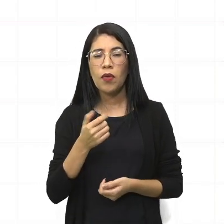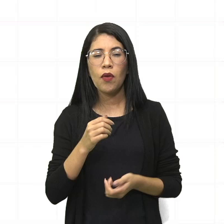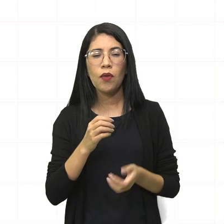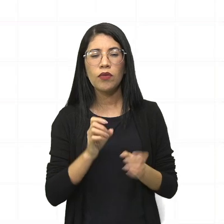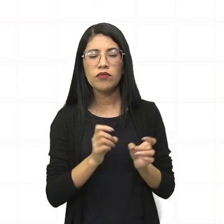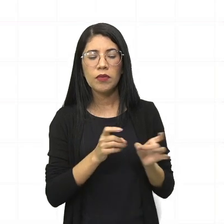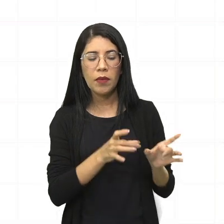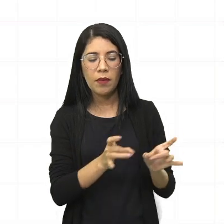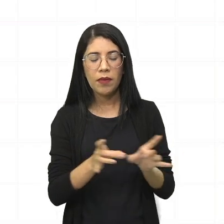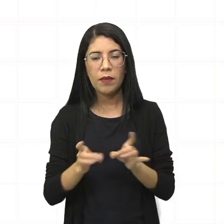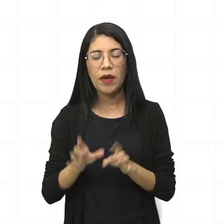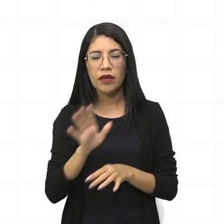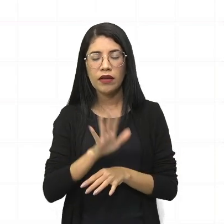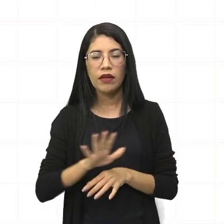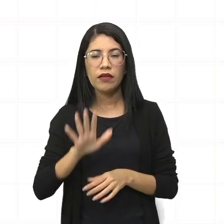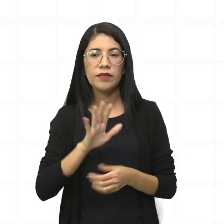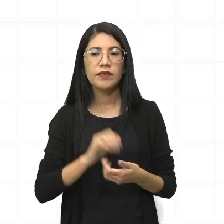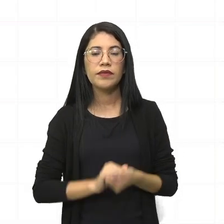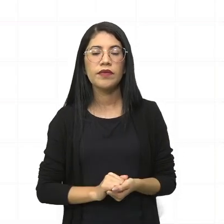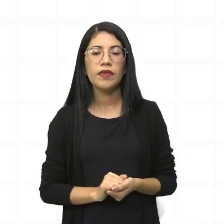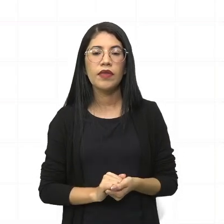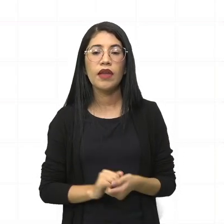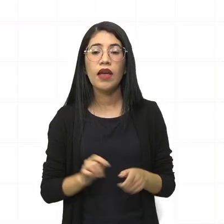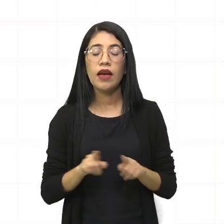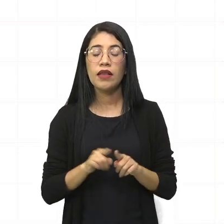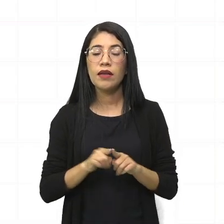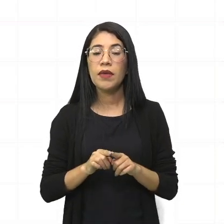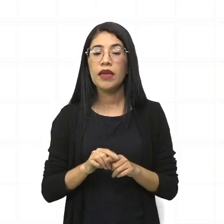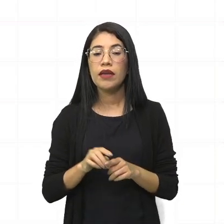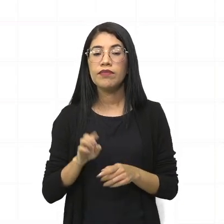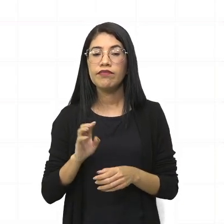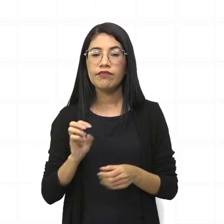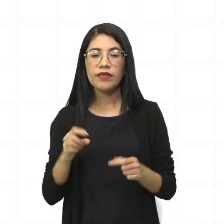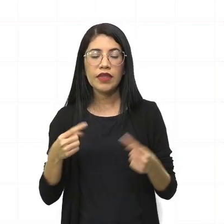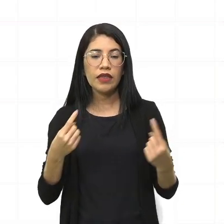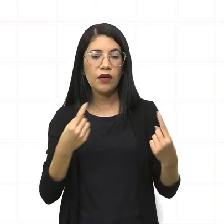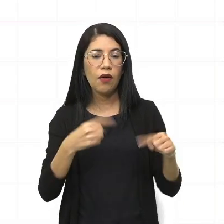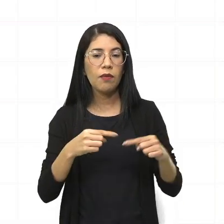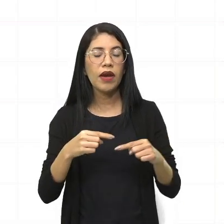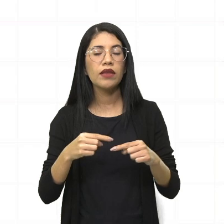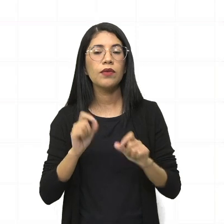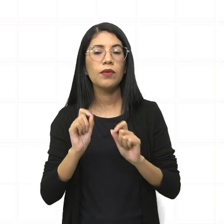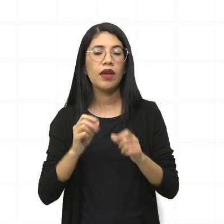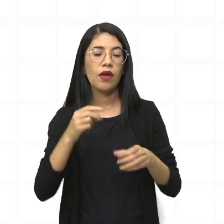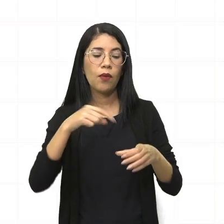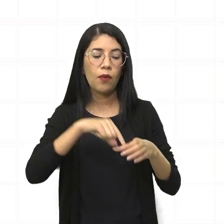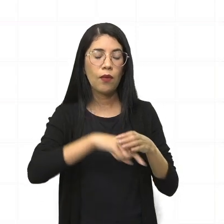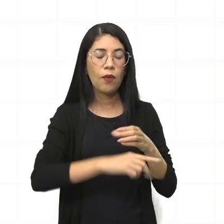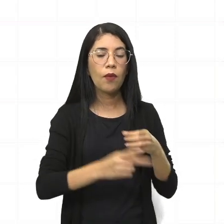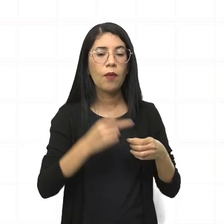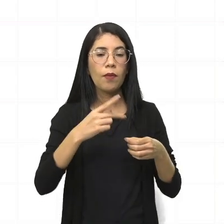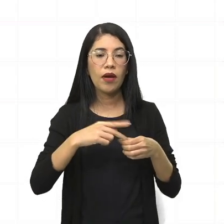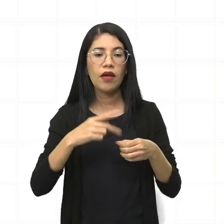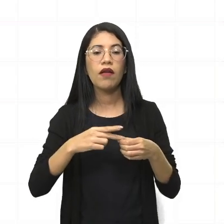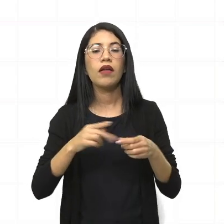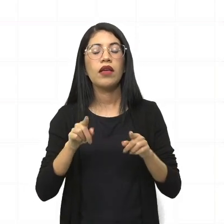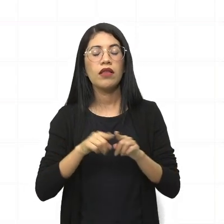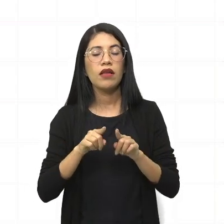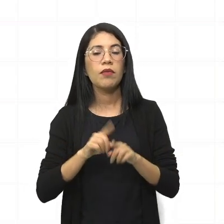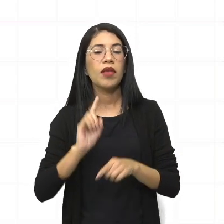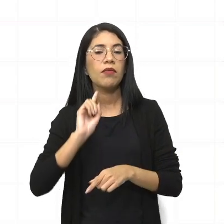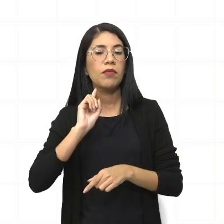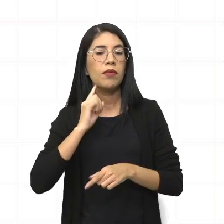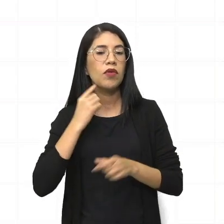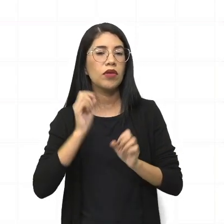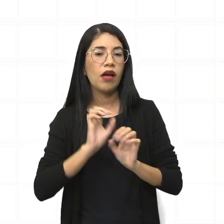resíduos. Os biocombustíveis, eles competem com os combustíveis fósseis, né, que são poluentes,